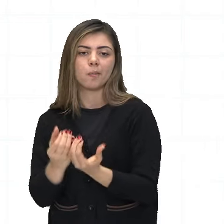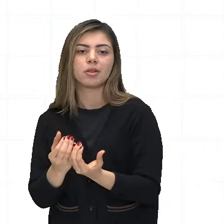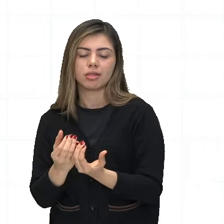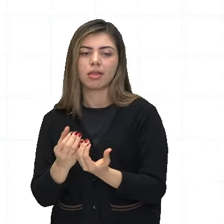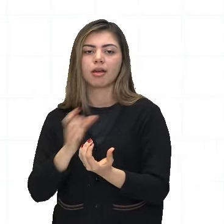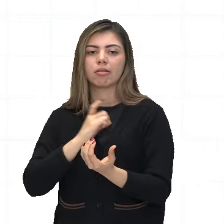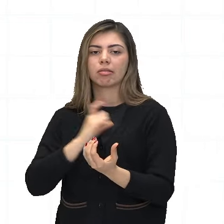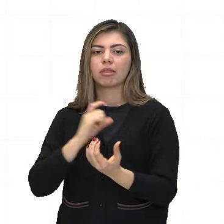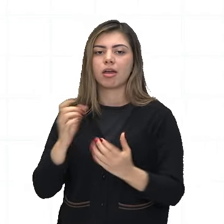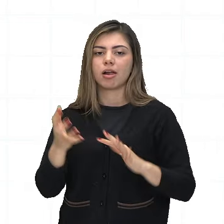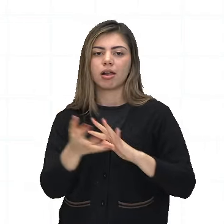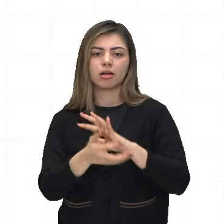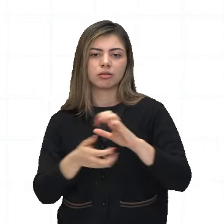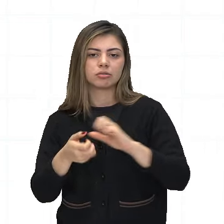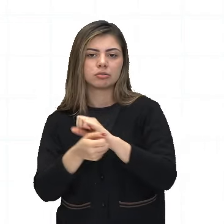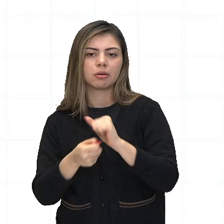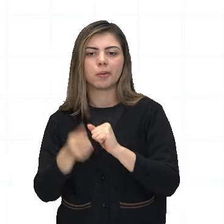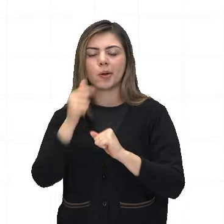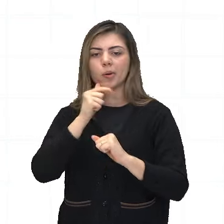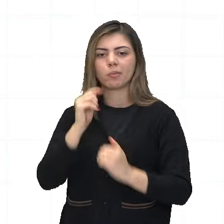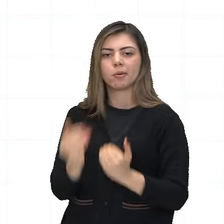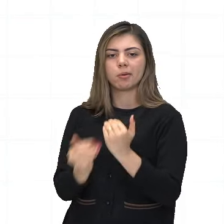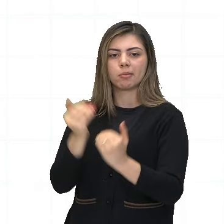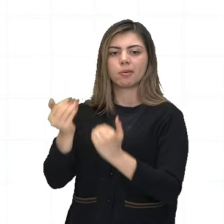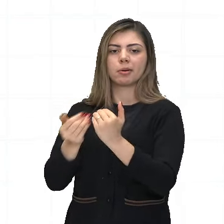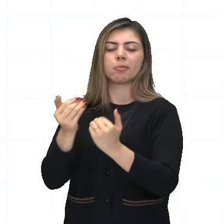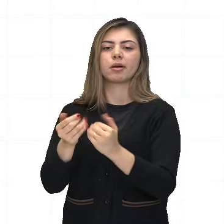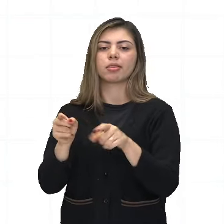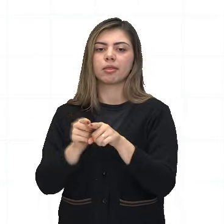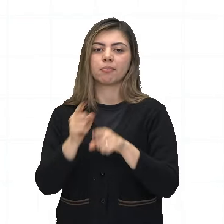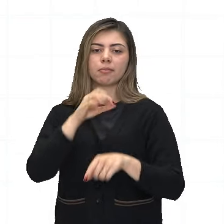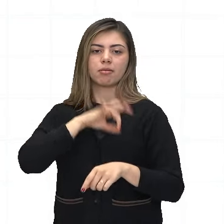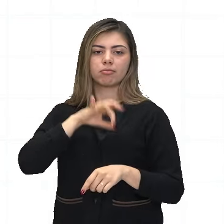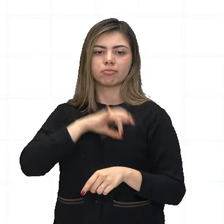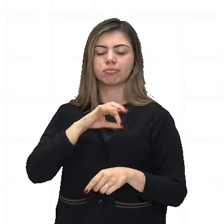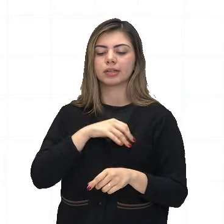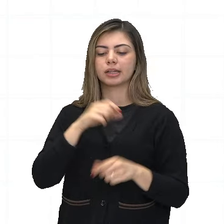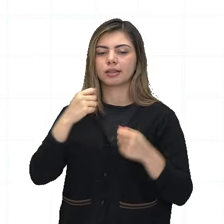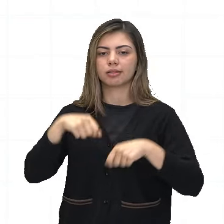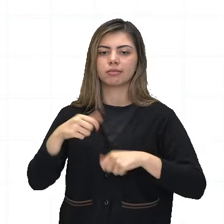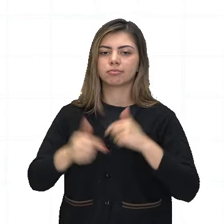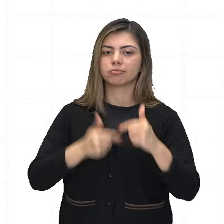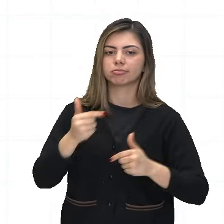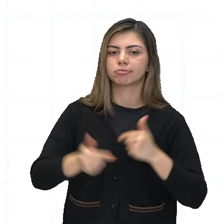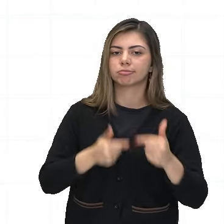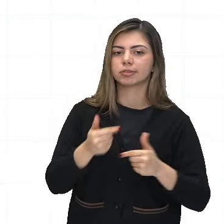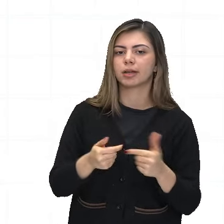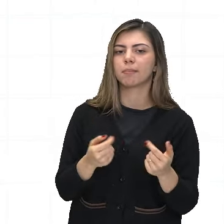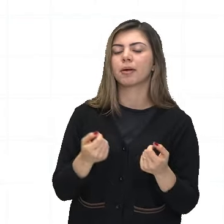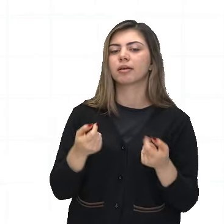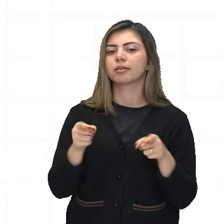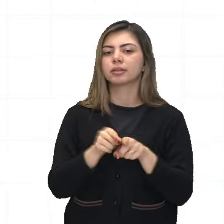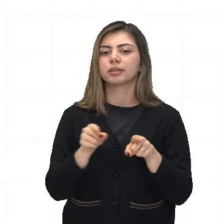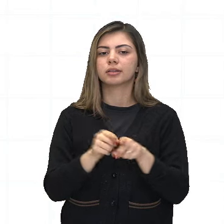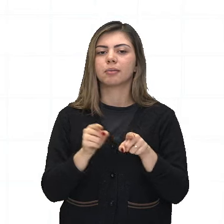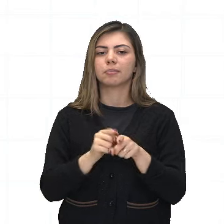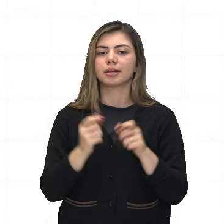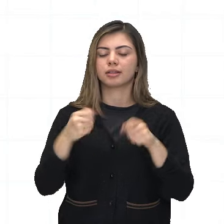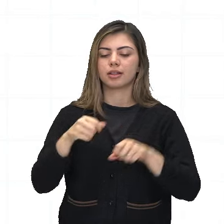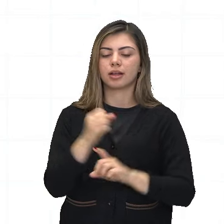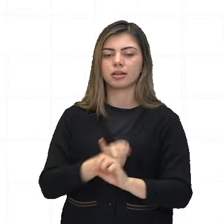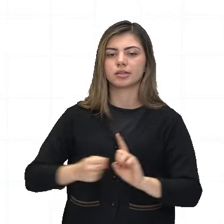geração de emprego e renda e o acesso a serviços básicos é essencial para construir uma sociedade mais justa e